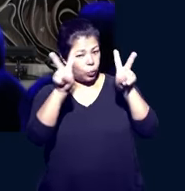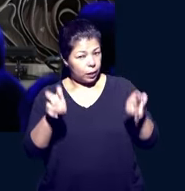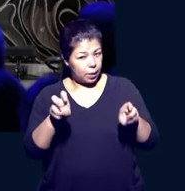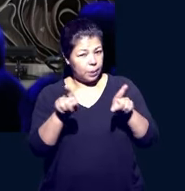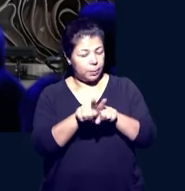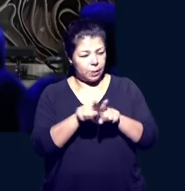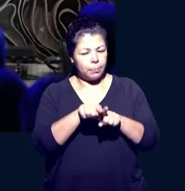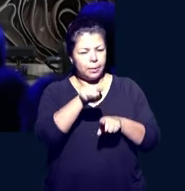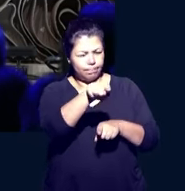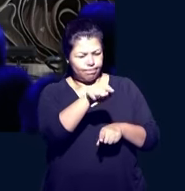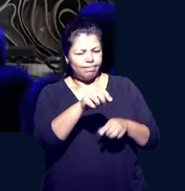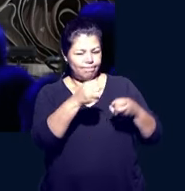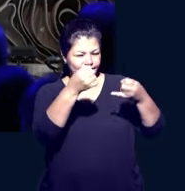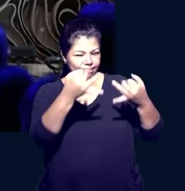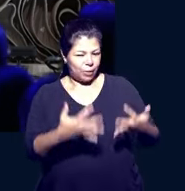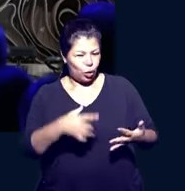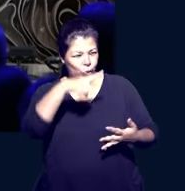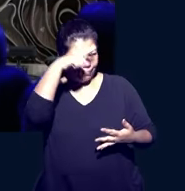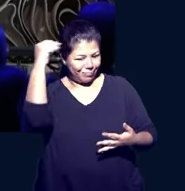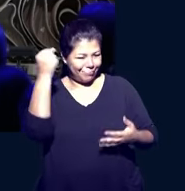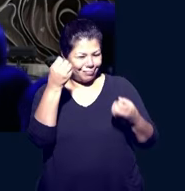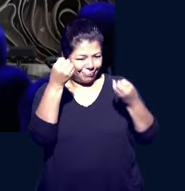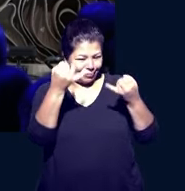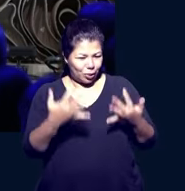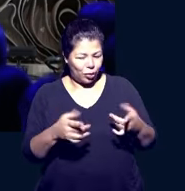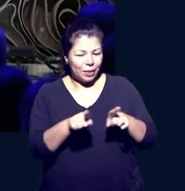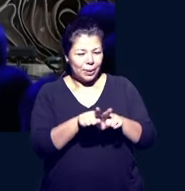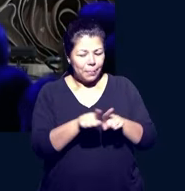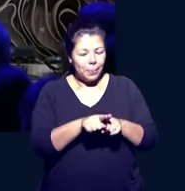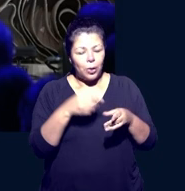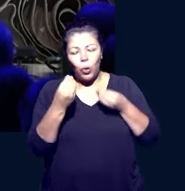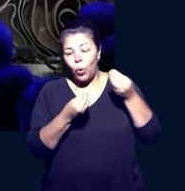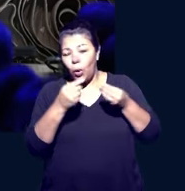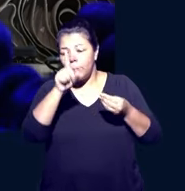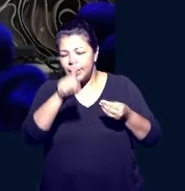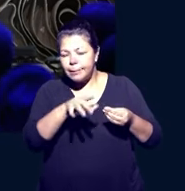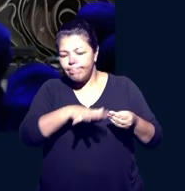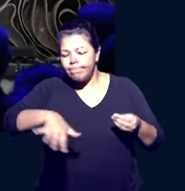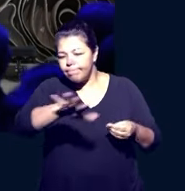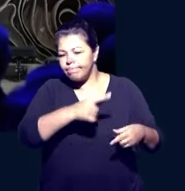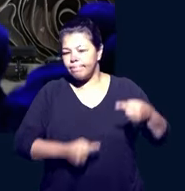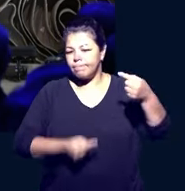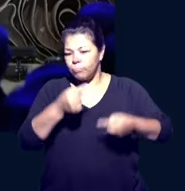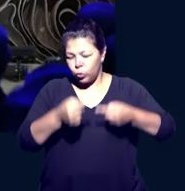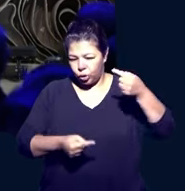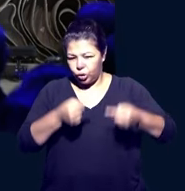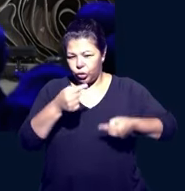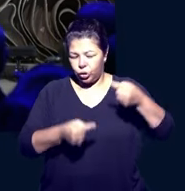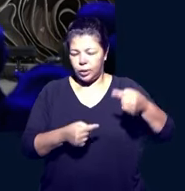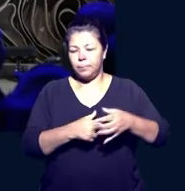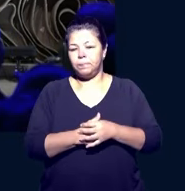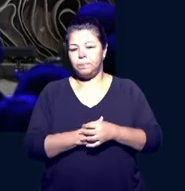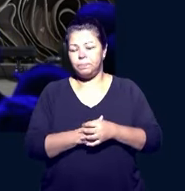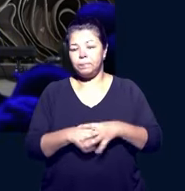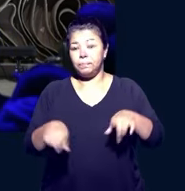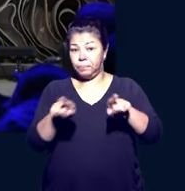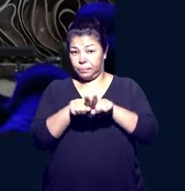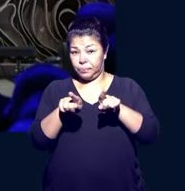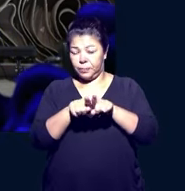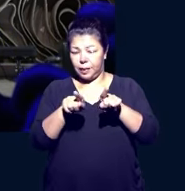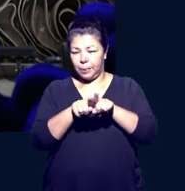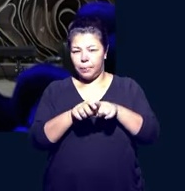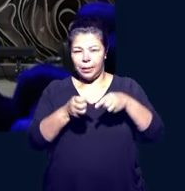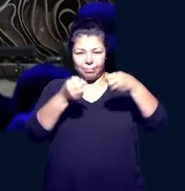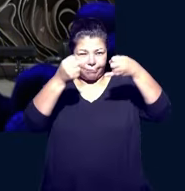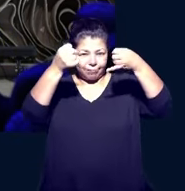ministro escreveu muito é sobre a judicialização da política eh e que tem aí como uma vulgata